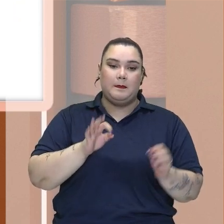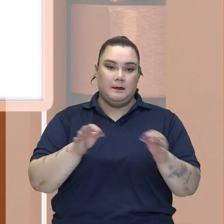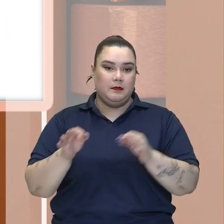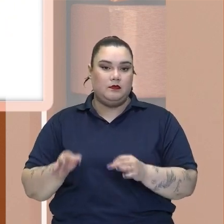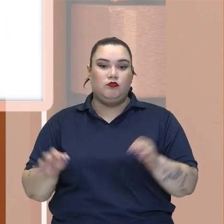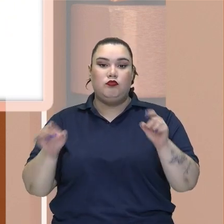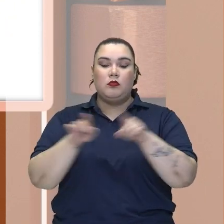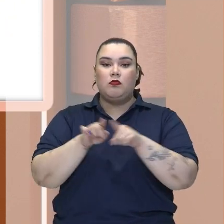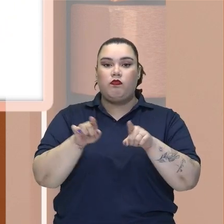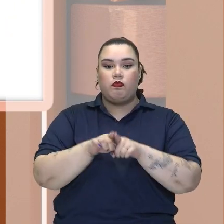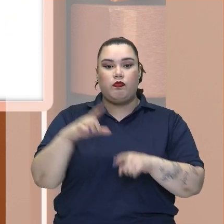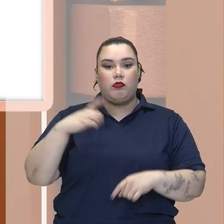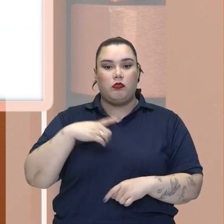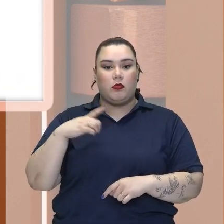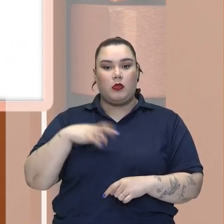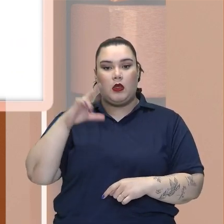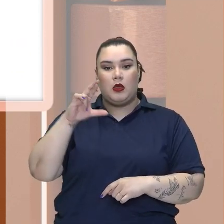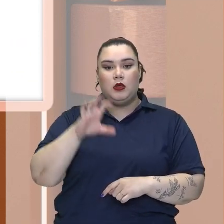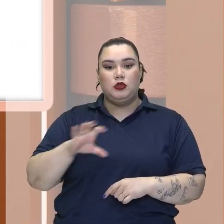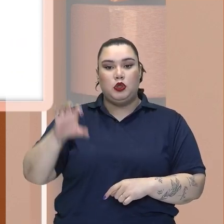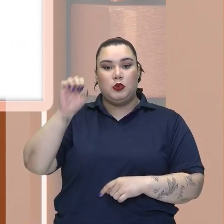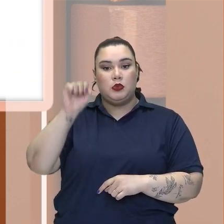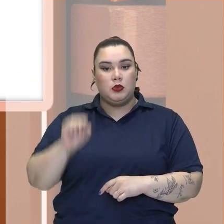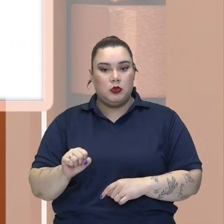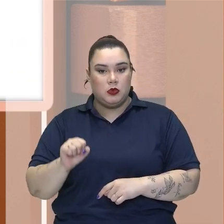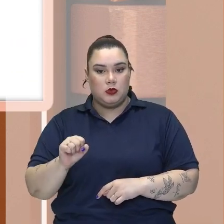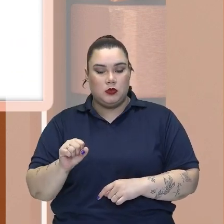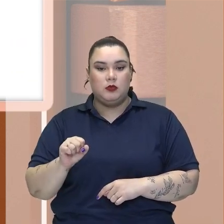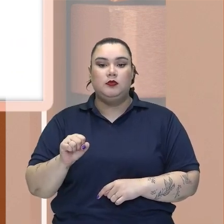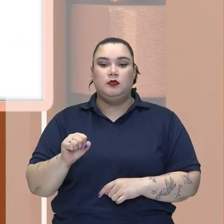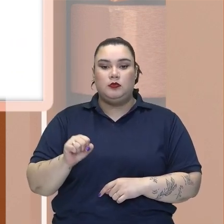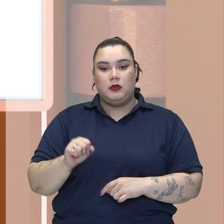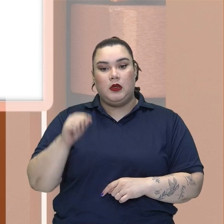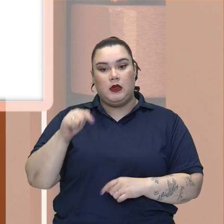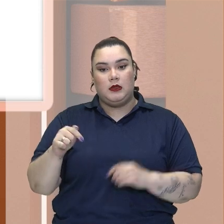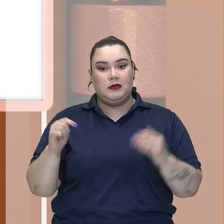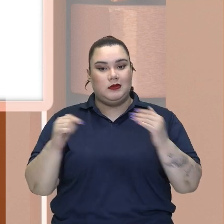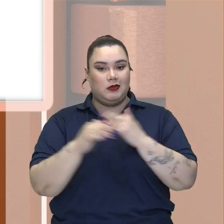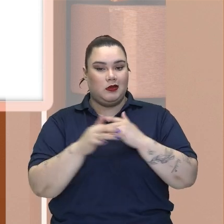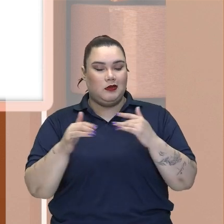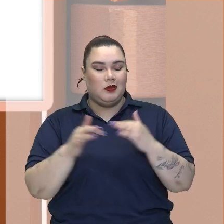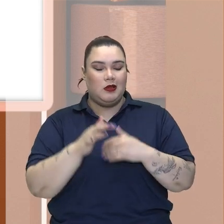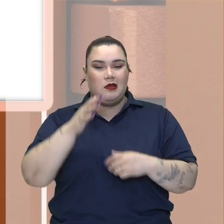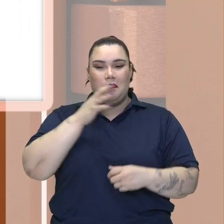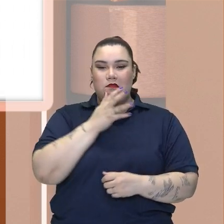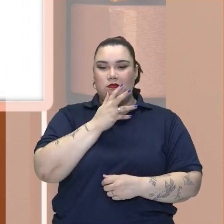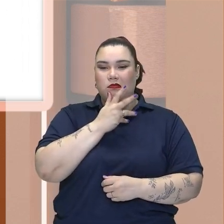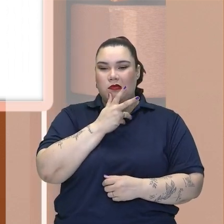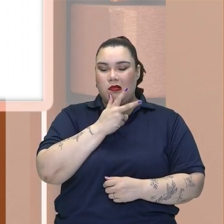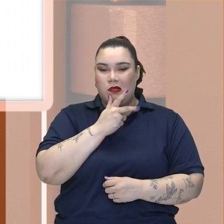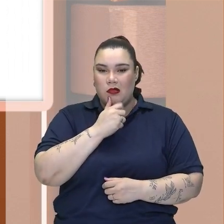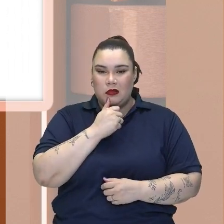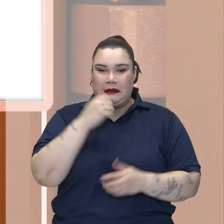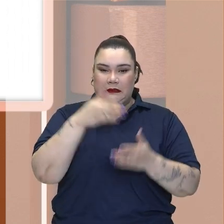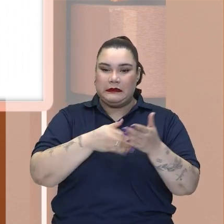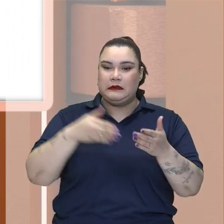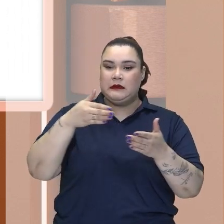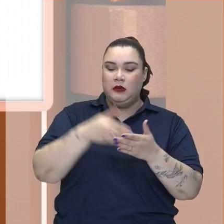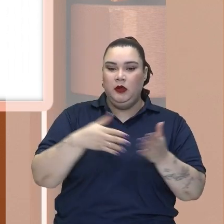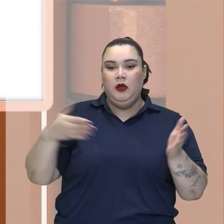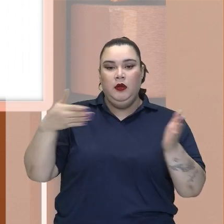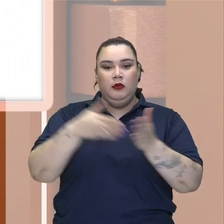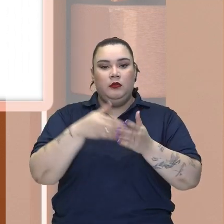temos aí a região Sul. A urbanização na região Sul ela foi lenta e restrita até